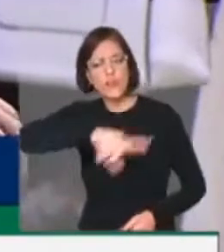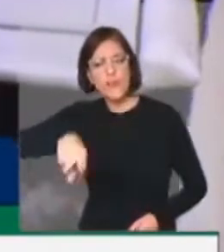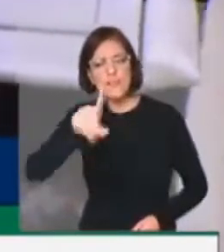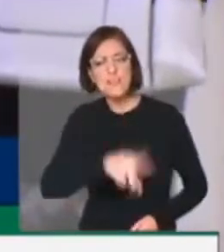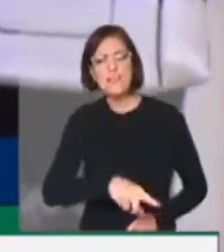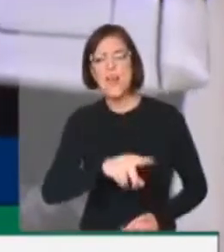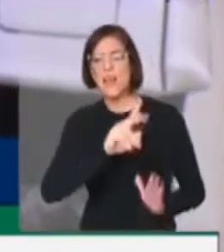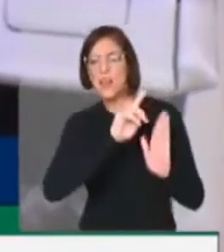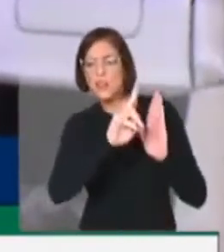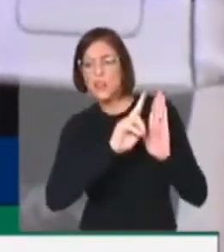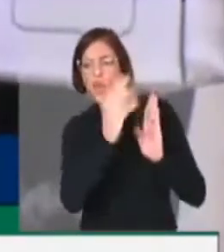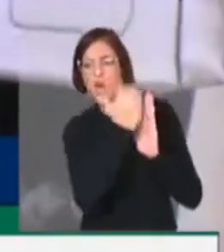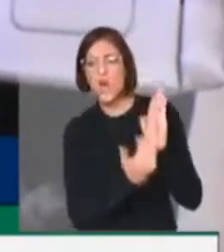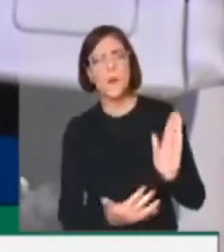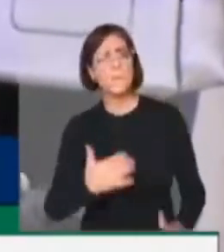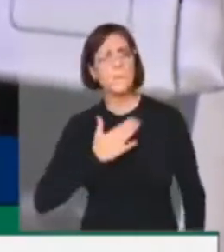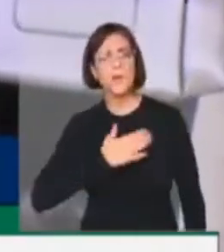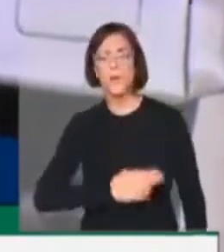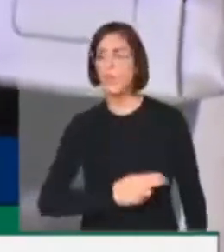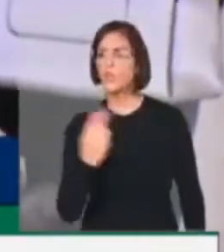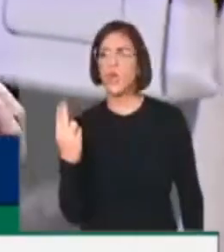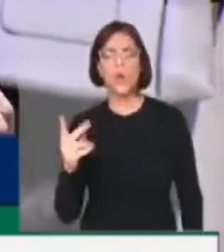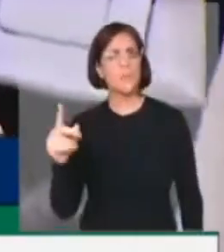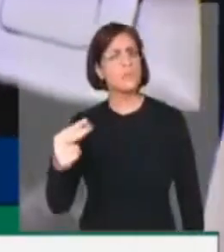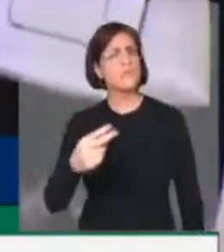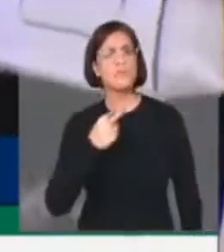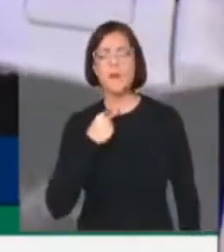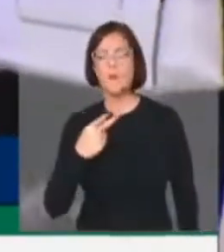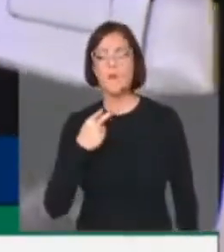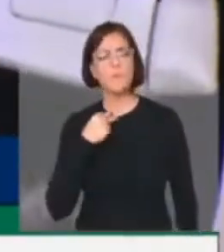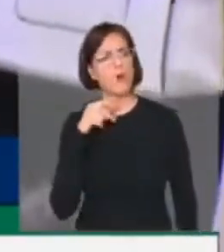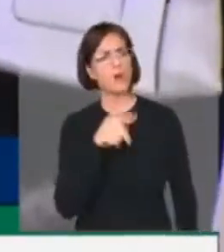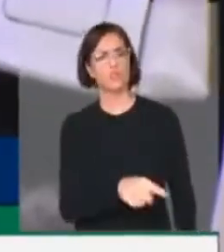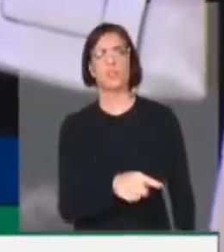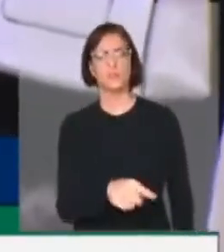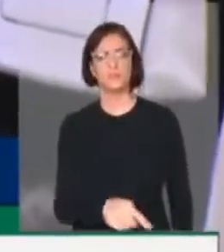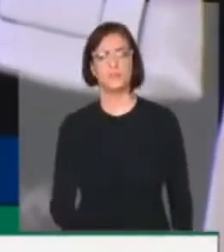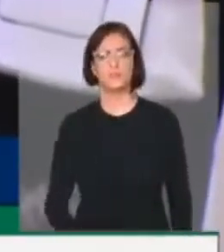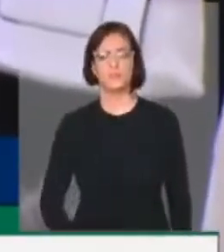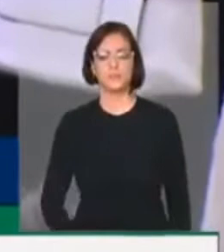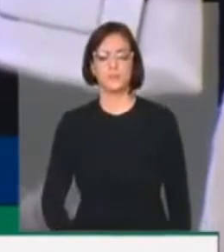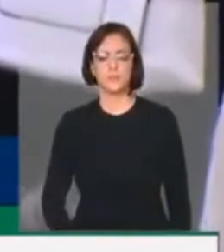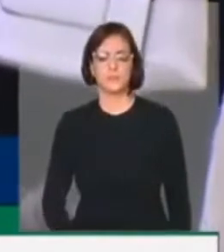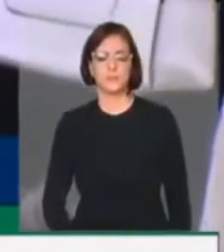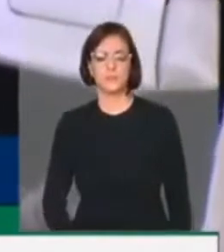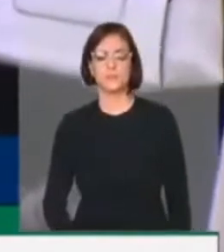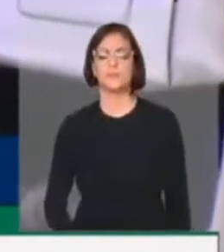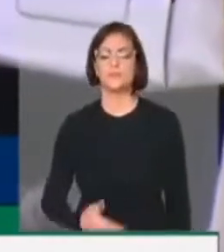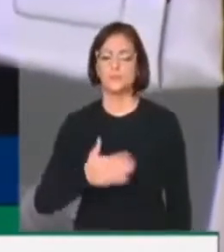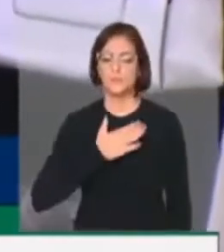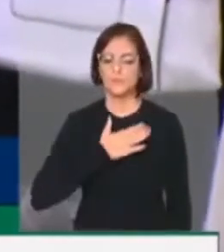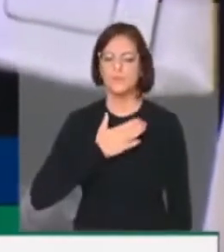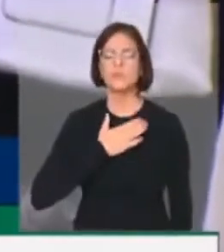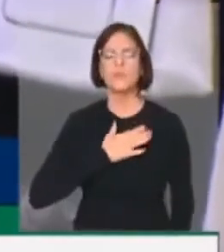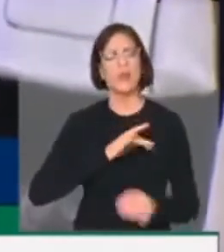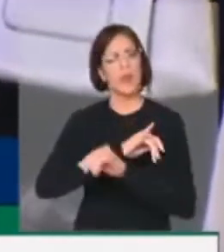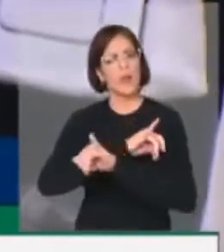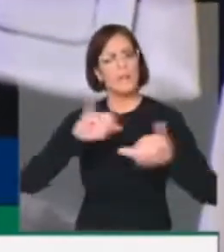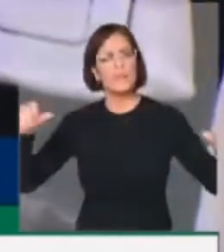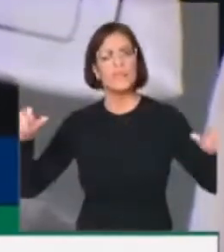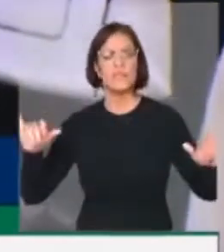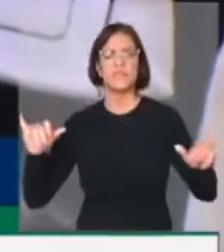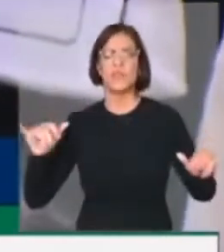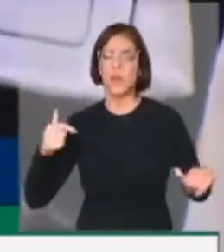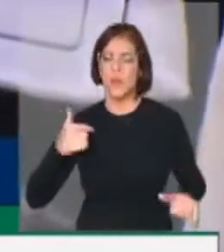porque meu nome não poderia ter aparecido nessa lista. Então, aqui, deixo o meu registro e